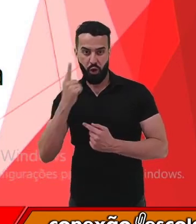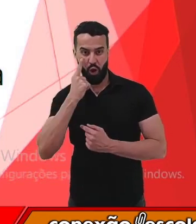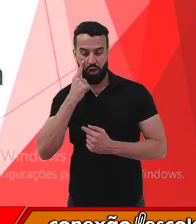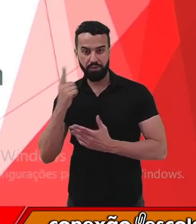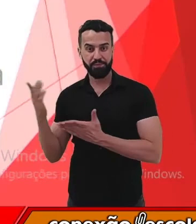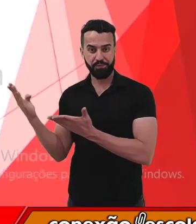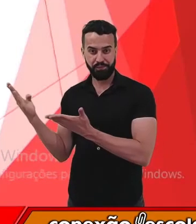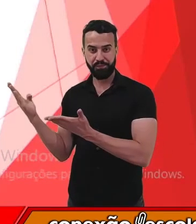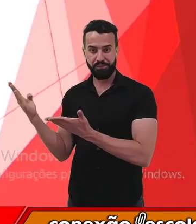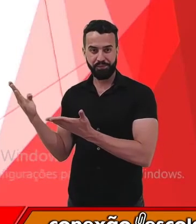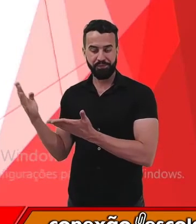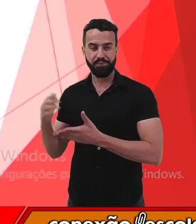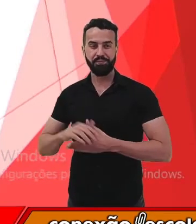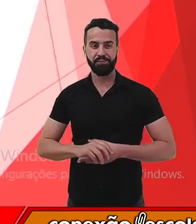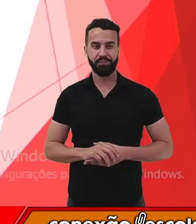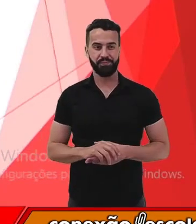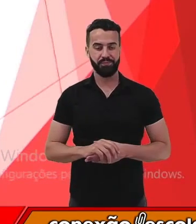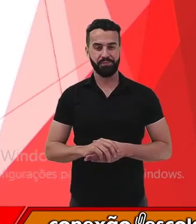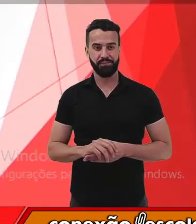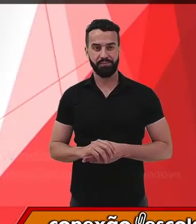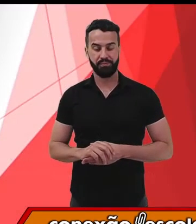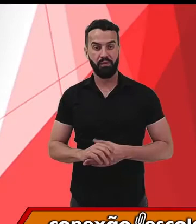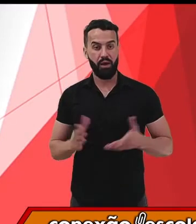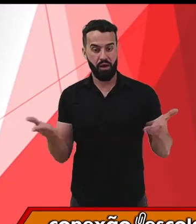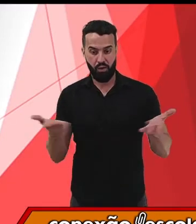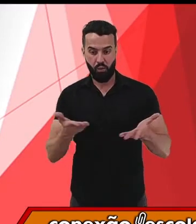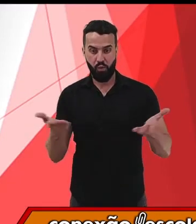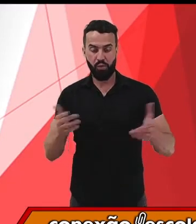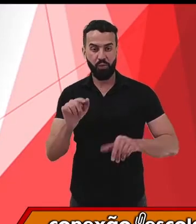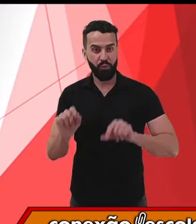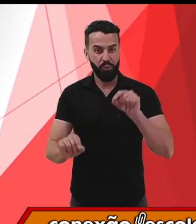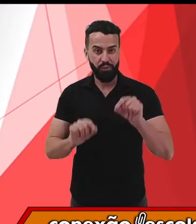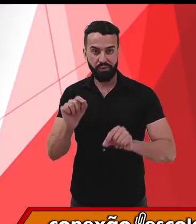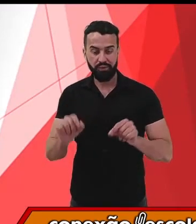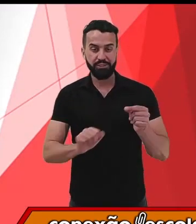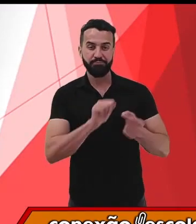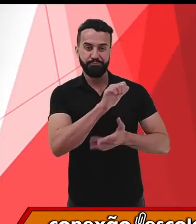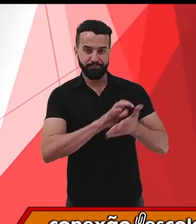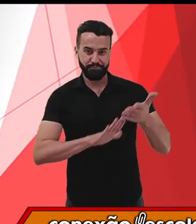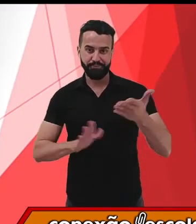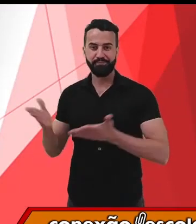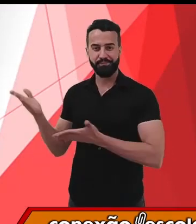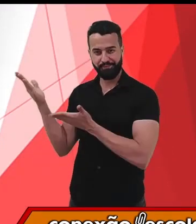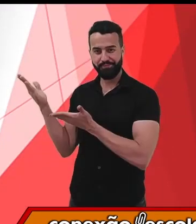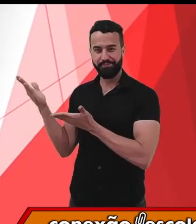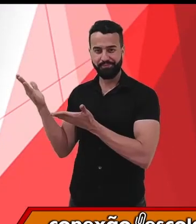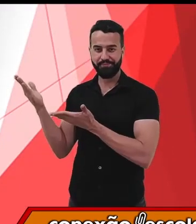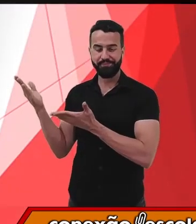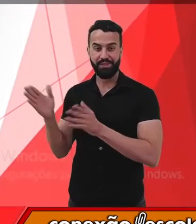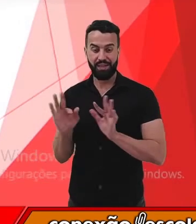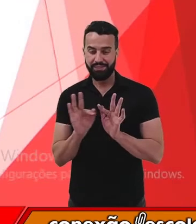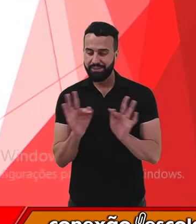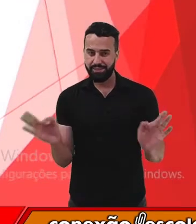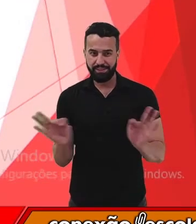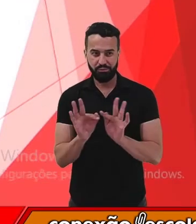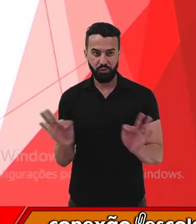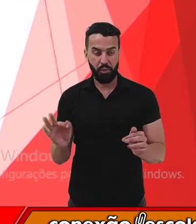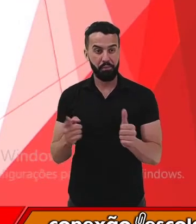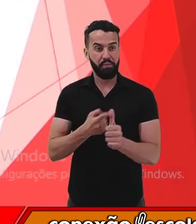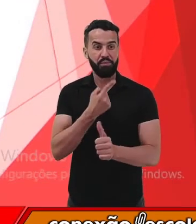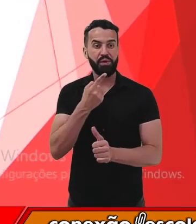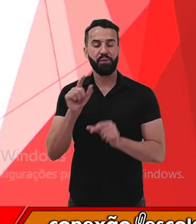certo? Bom, partimos agora para a atividade. Muito simples, né? Eu quero que nesse primeiro